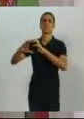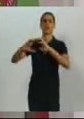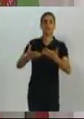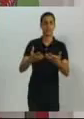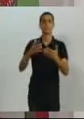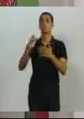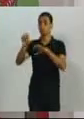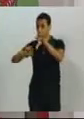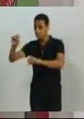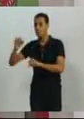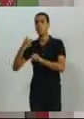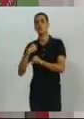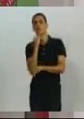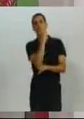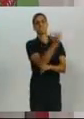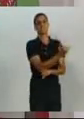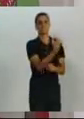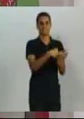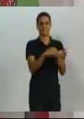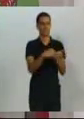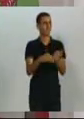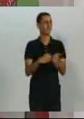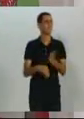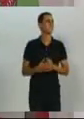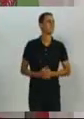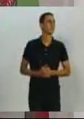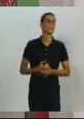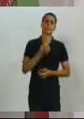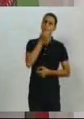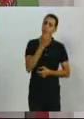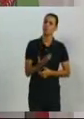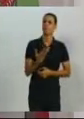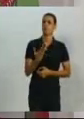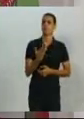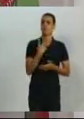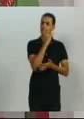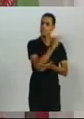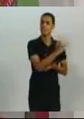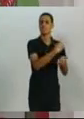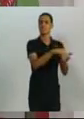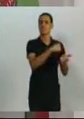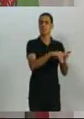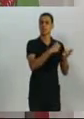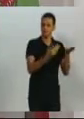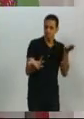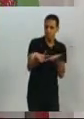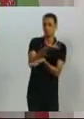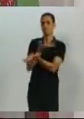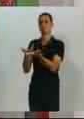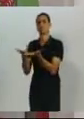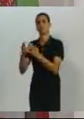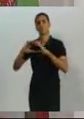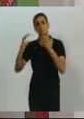as secretarias, como é bom a gente poder levar as secretarias até a comunidade para que ela seja